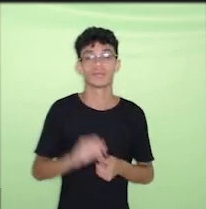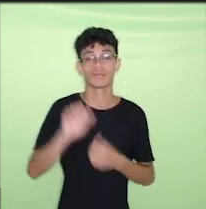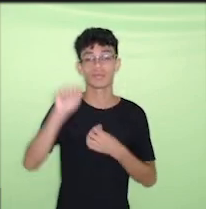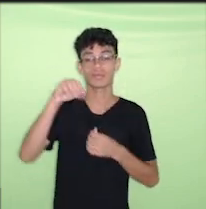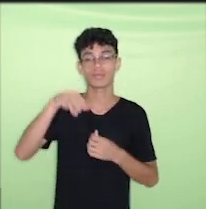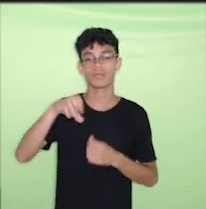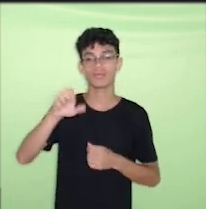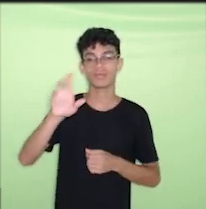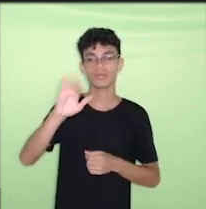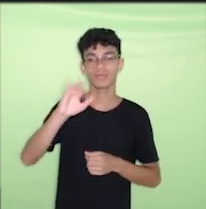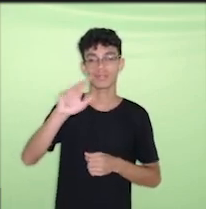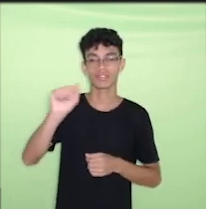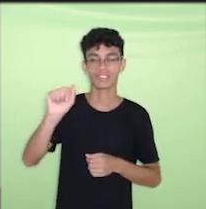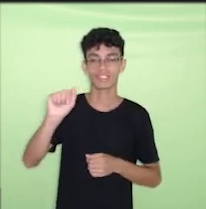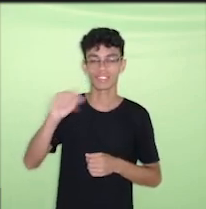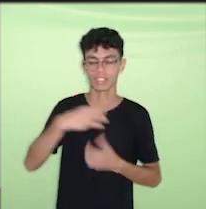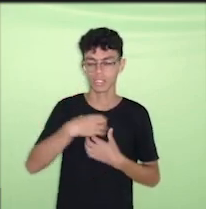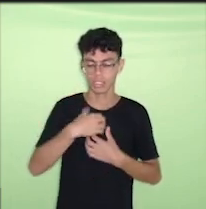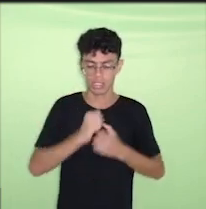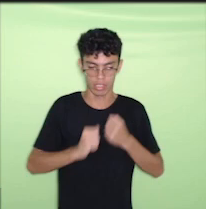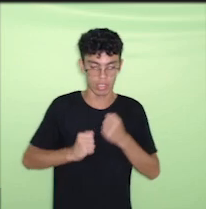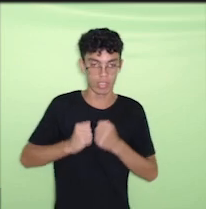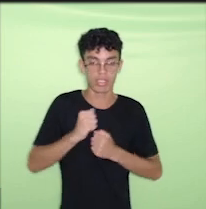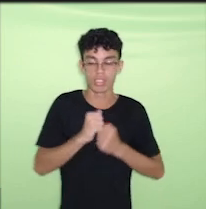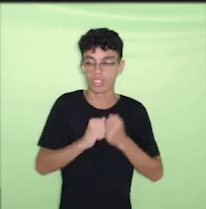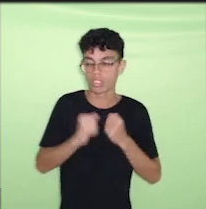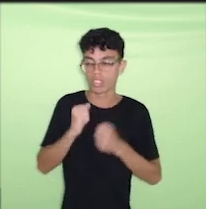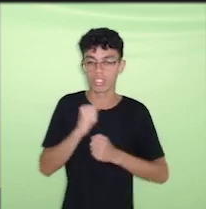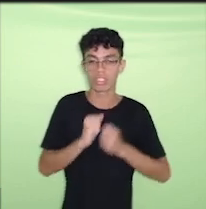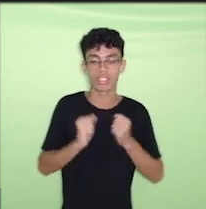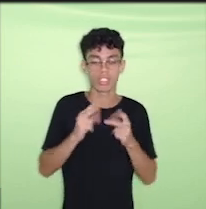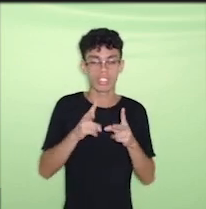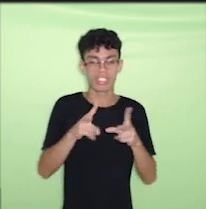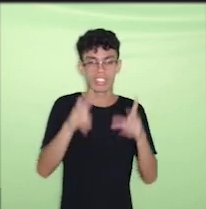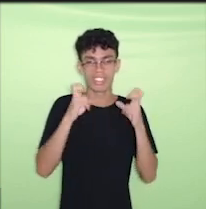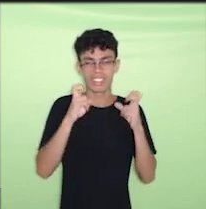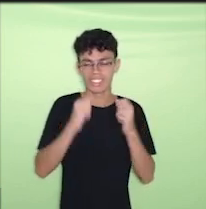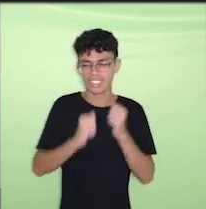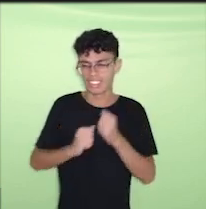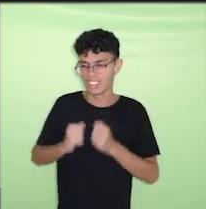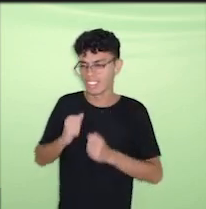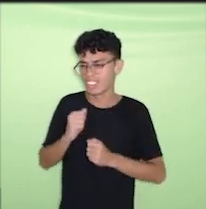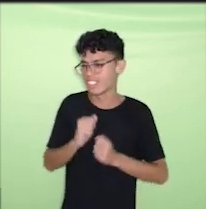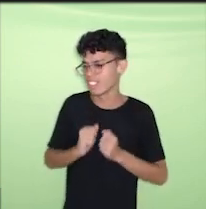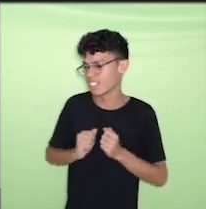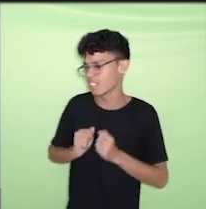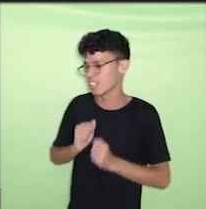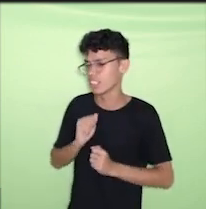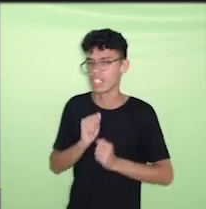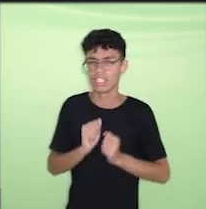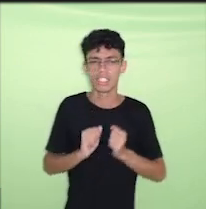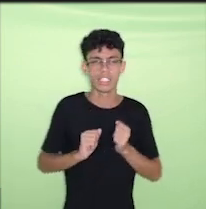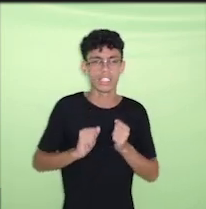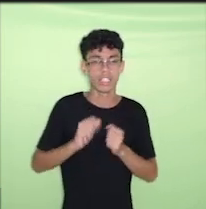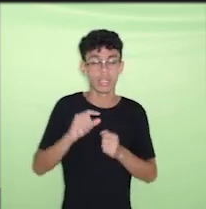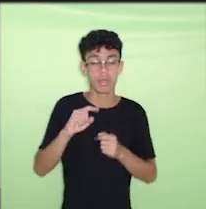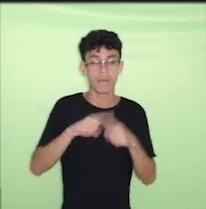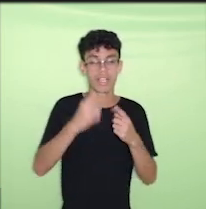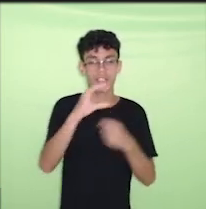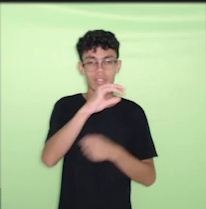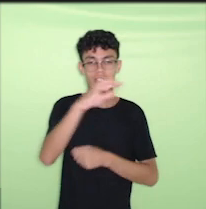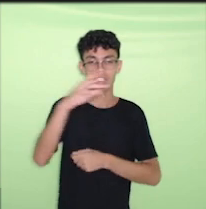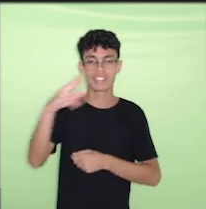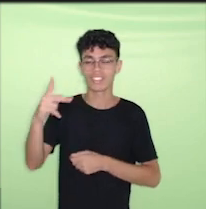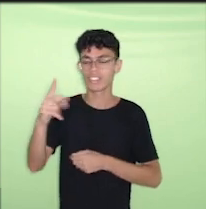América dá sinais de extrema perturbação. Percebe-se que ela está em agonia. Isso não é notado pelas